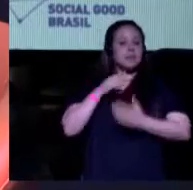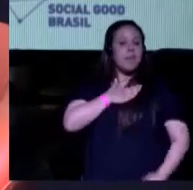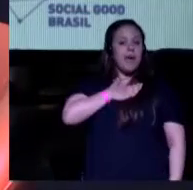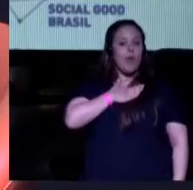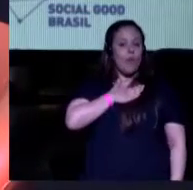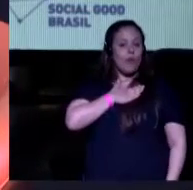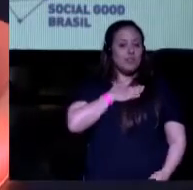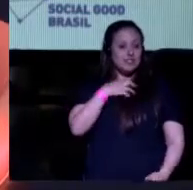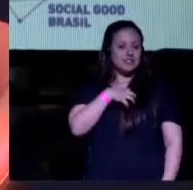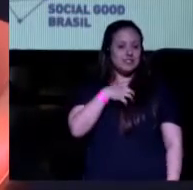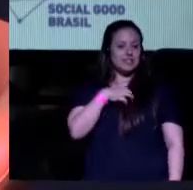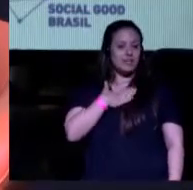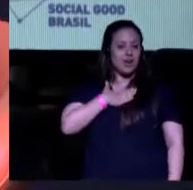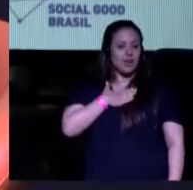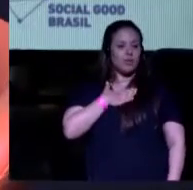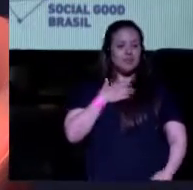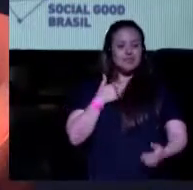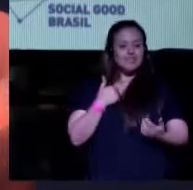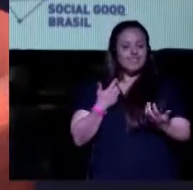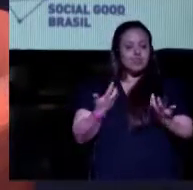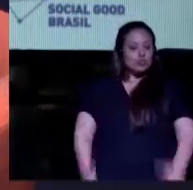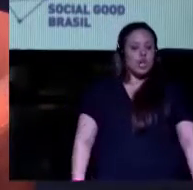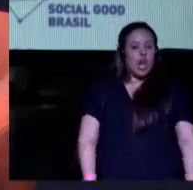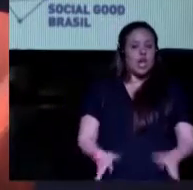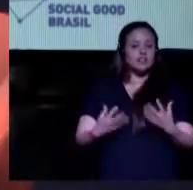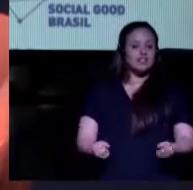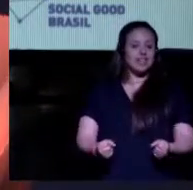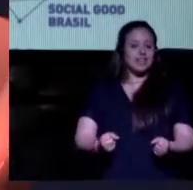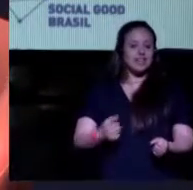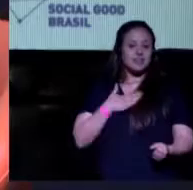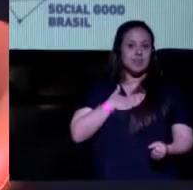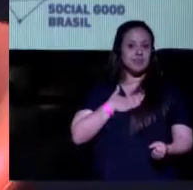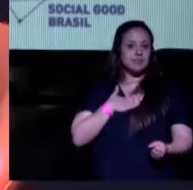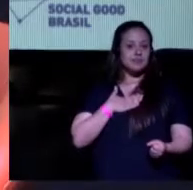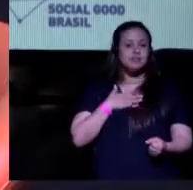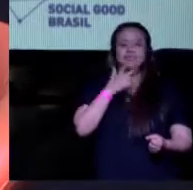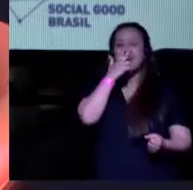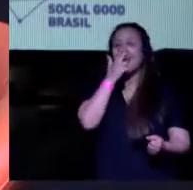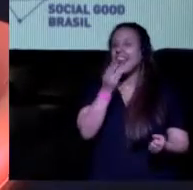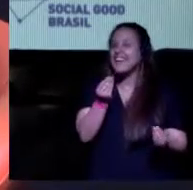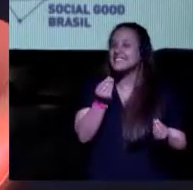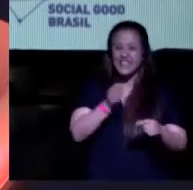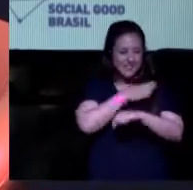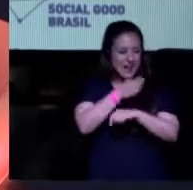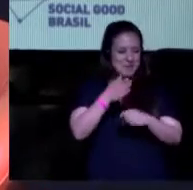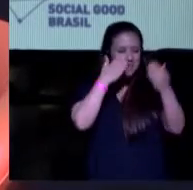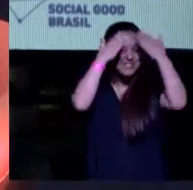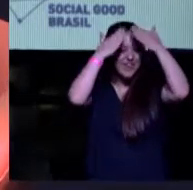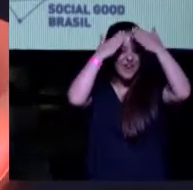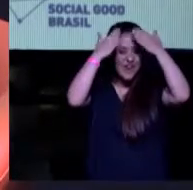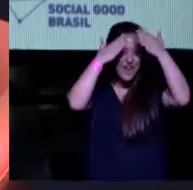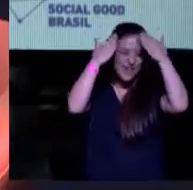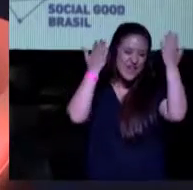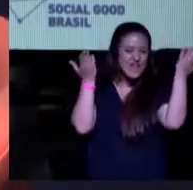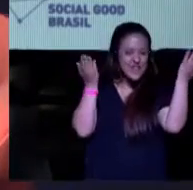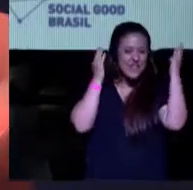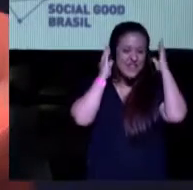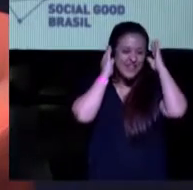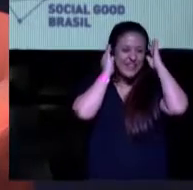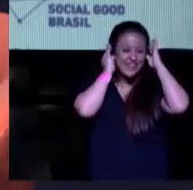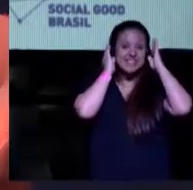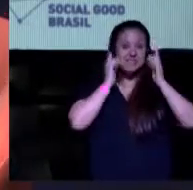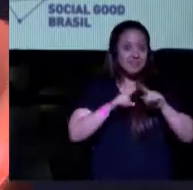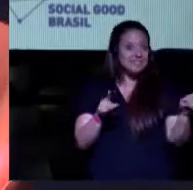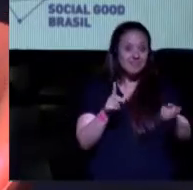em relação a você mesmo mas você tem que encarar é como ir ao psicólogo é é muito mais rápido porque você vai aprender muito a respeito de